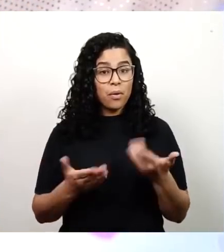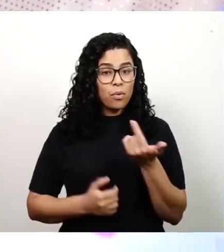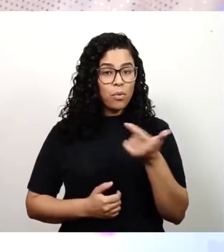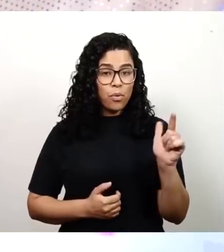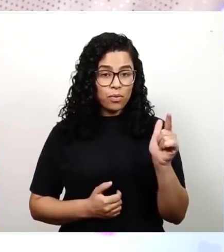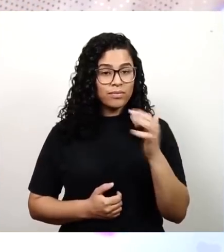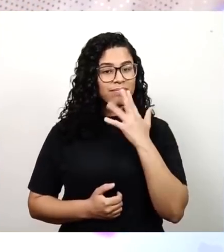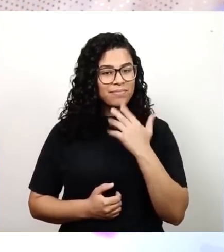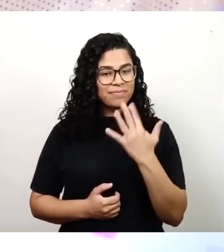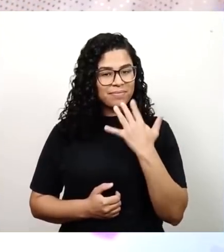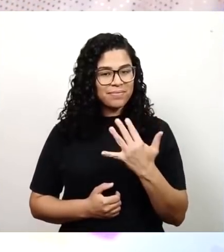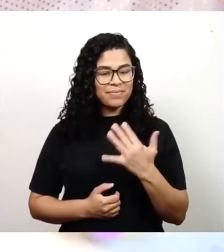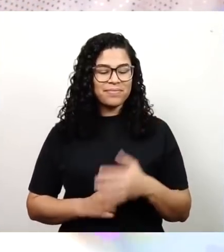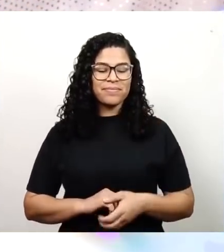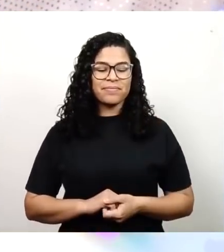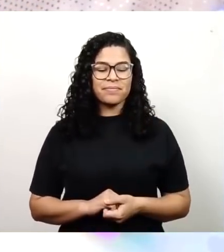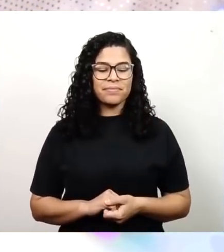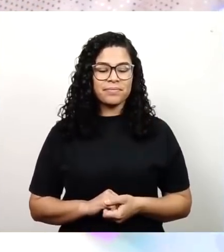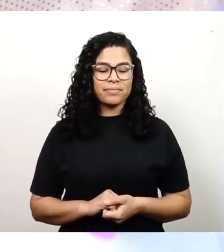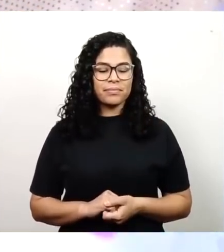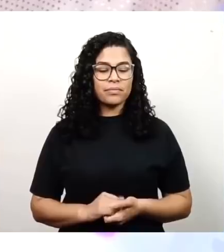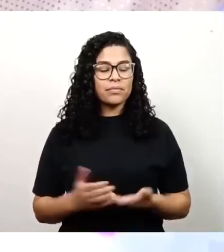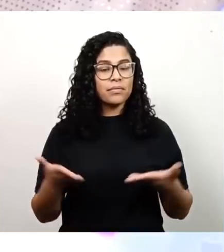Vamos fazer uma outra cor?